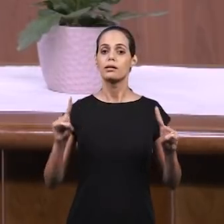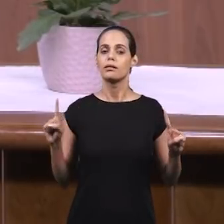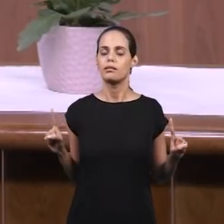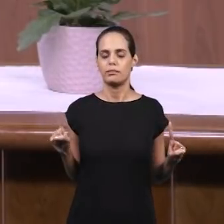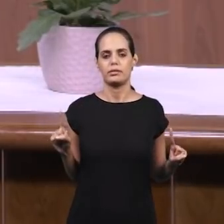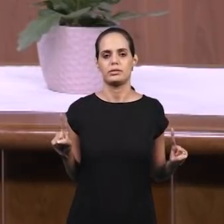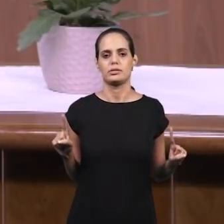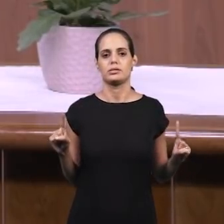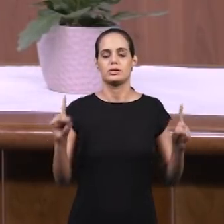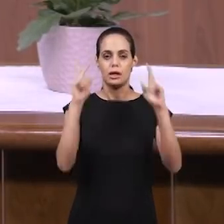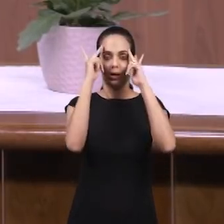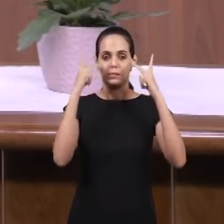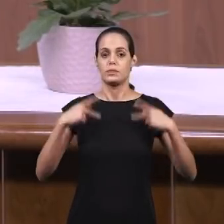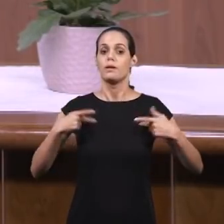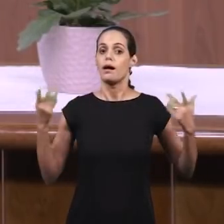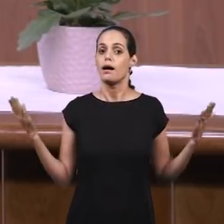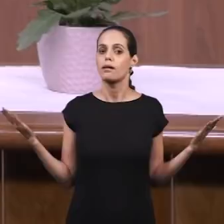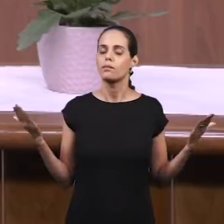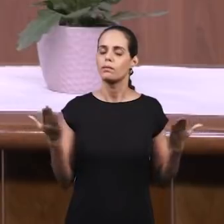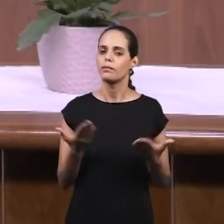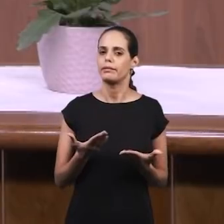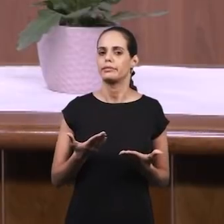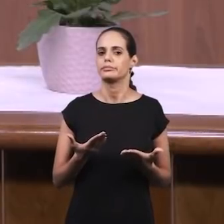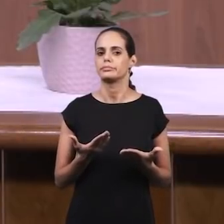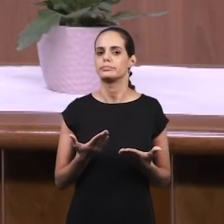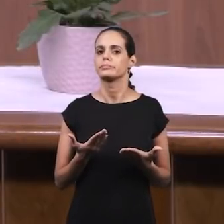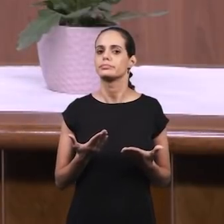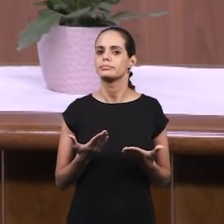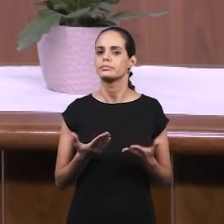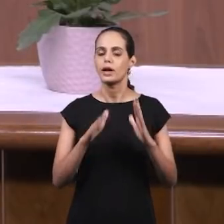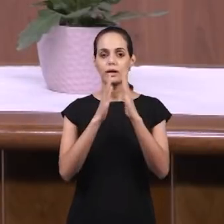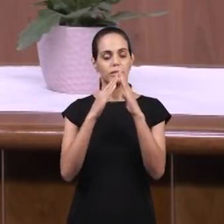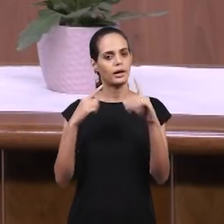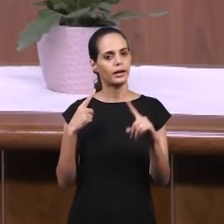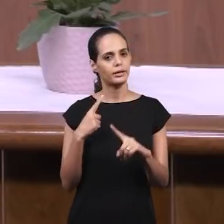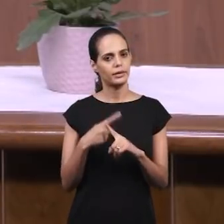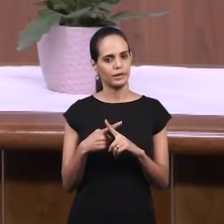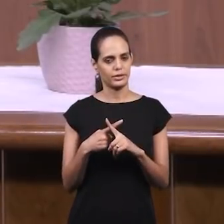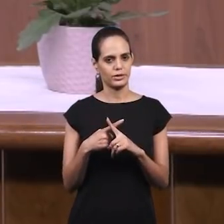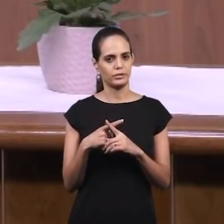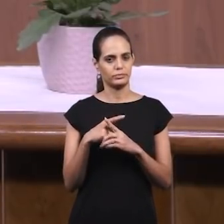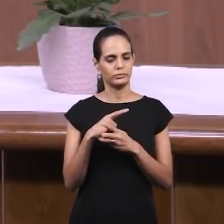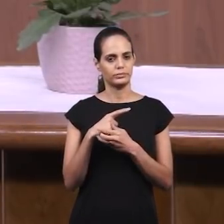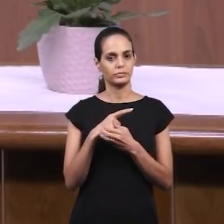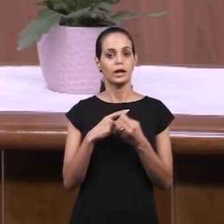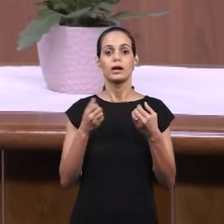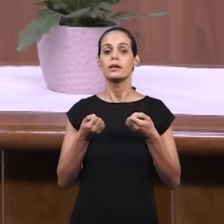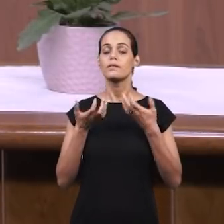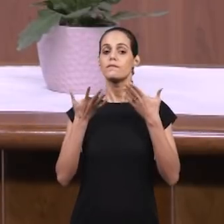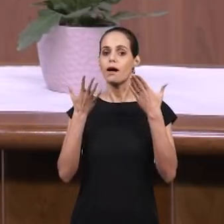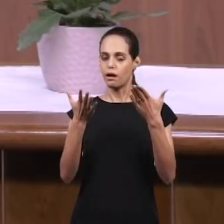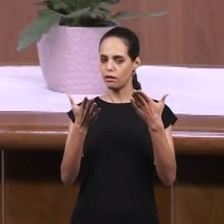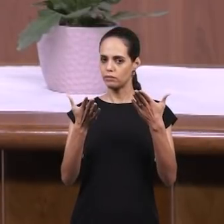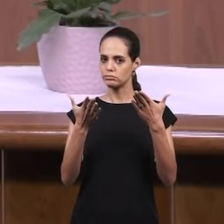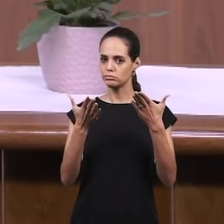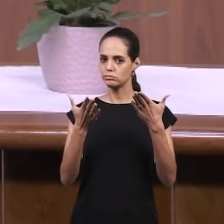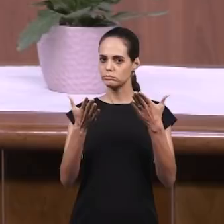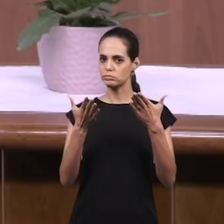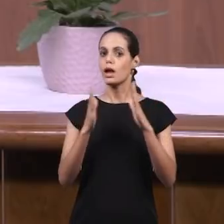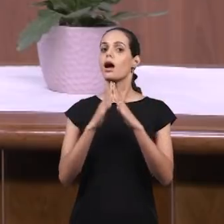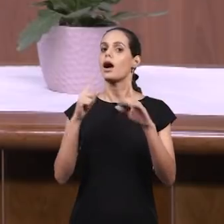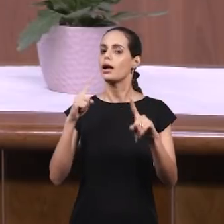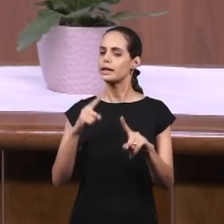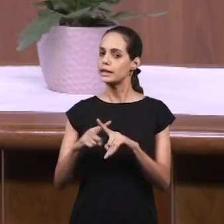Mas o homem, nesta hora, grande parte da igreja professa, da igreja